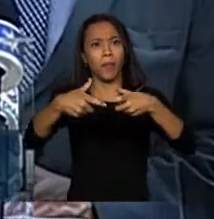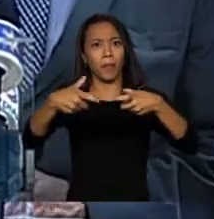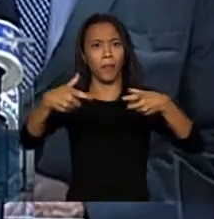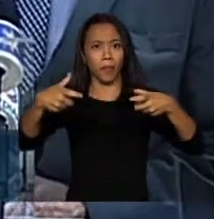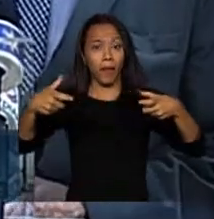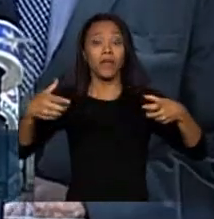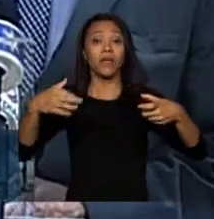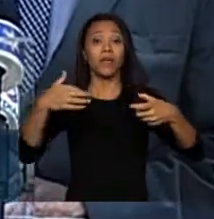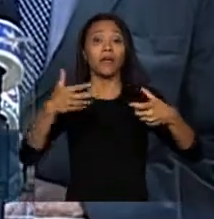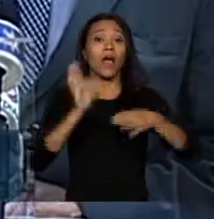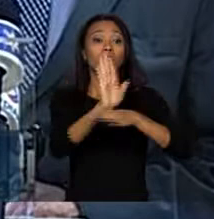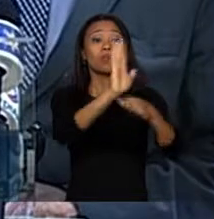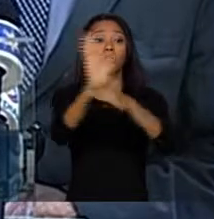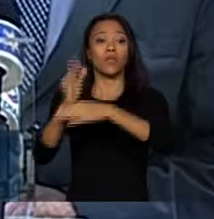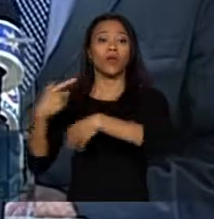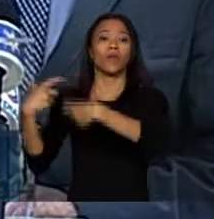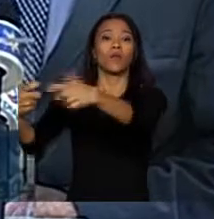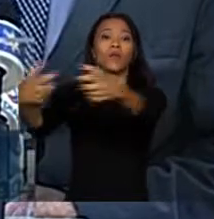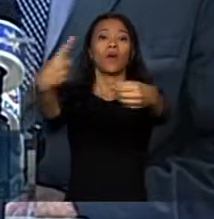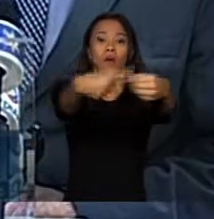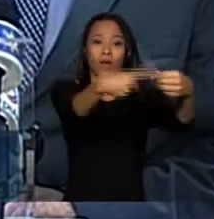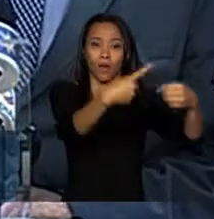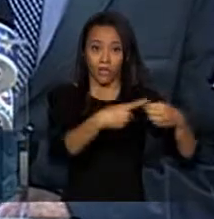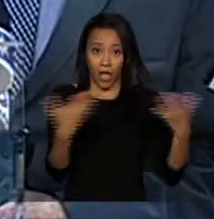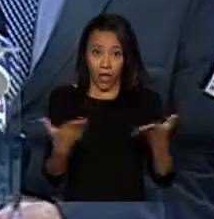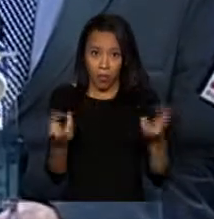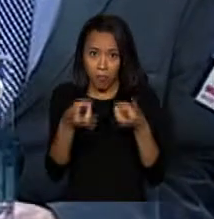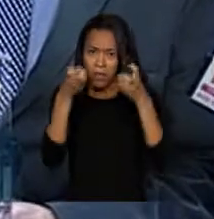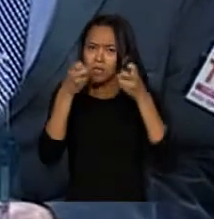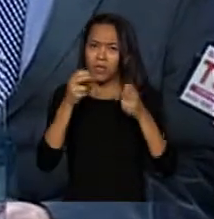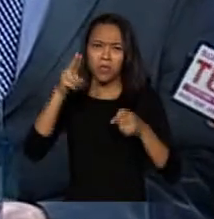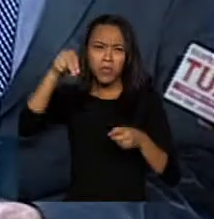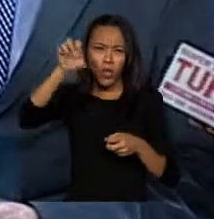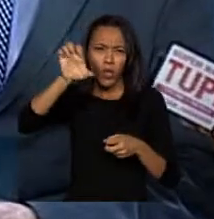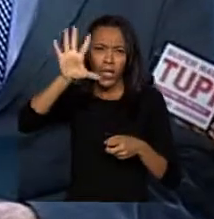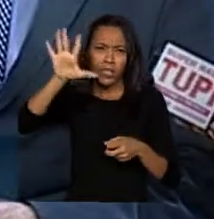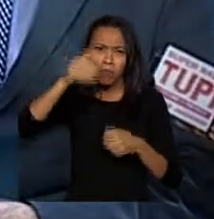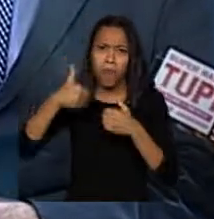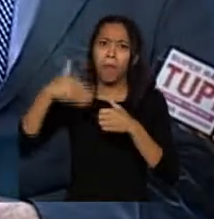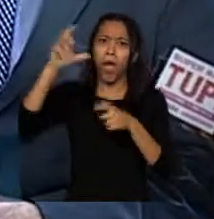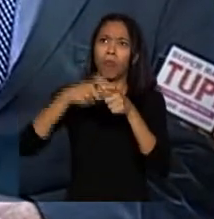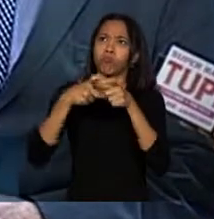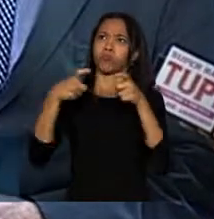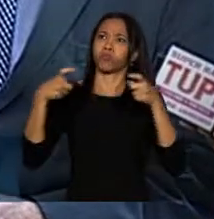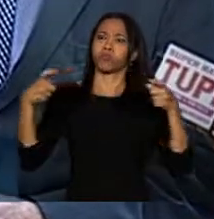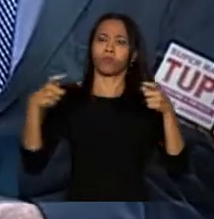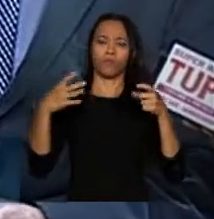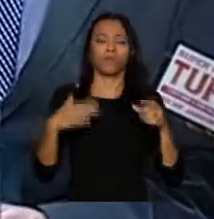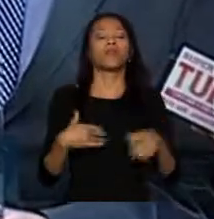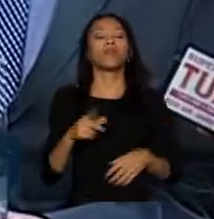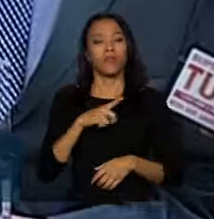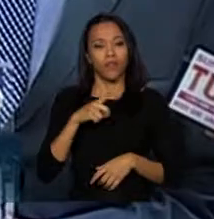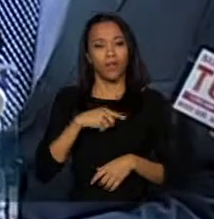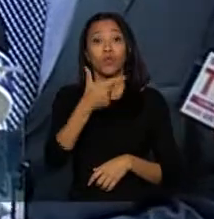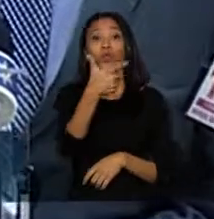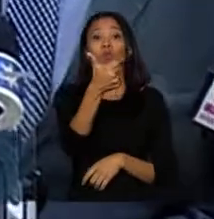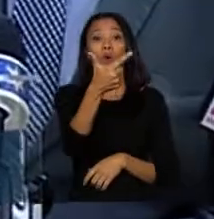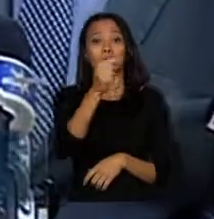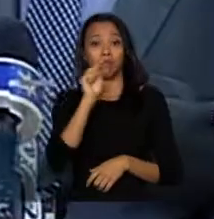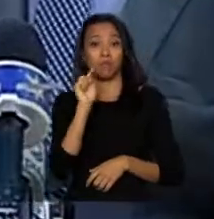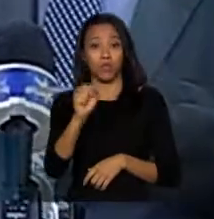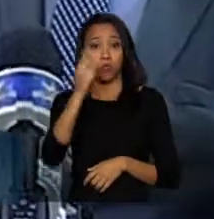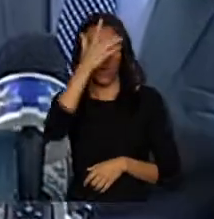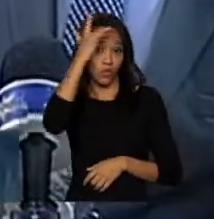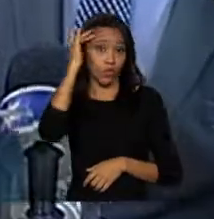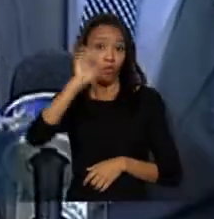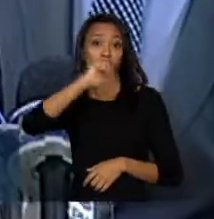por exemplo, o último edital era maior no Nordeste. Sim, mas ainda assim nós temos mais de 12 mil estrangeiros